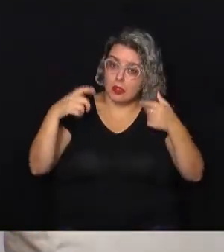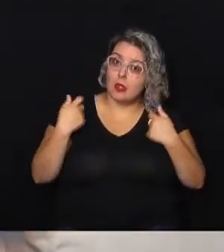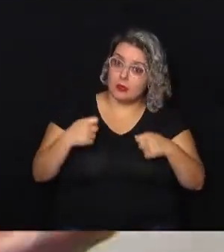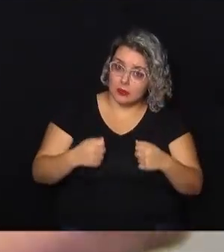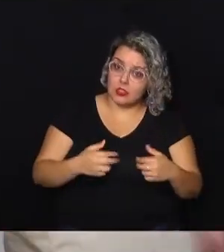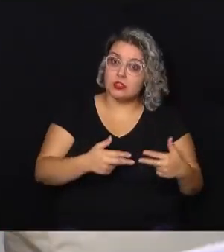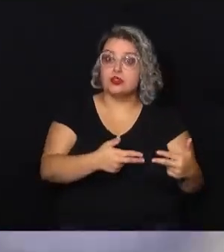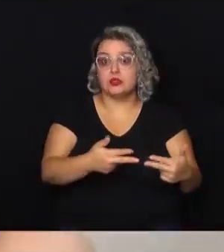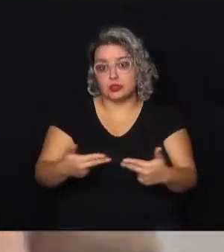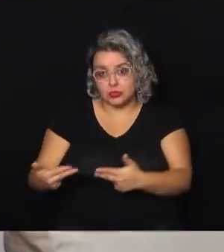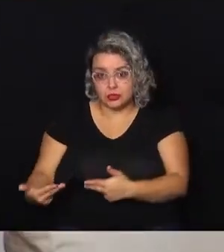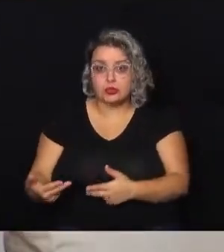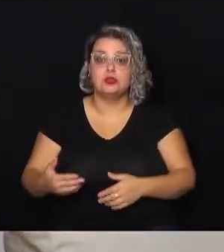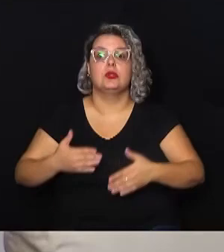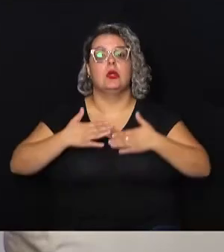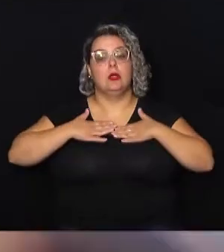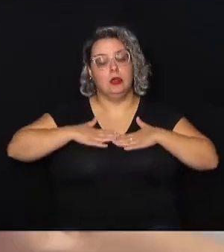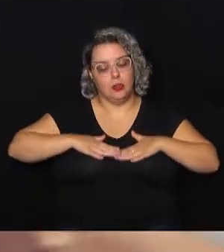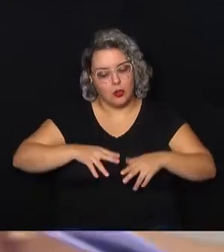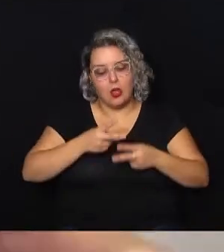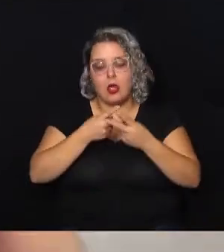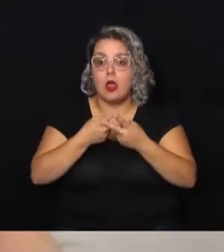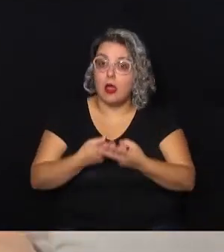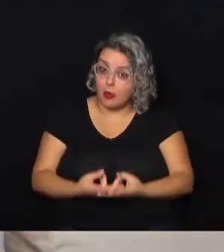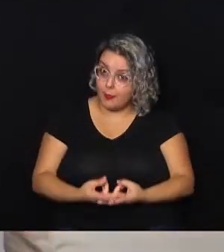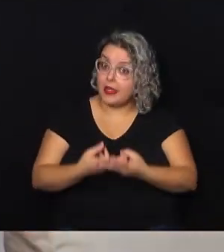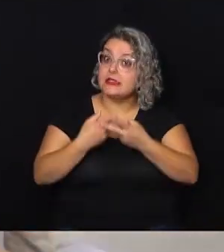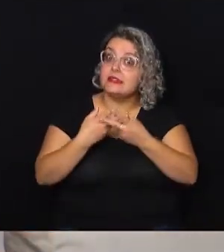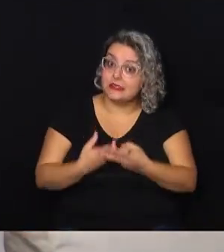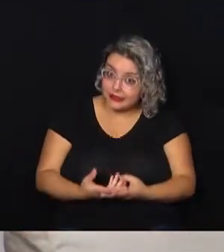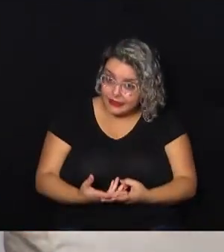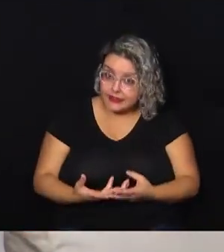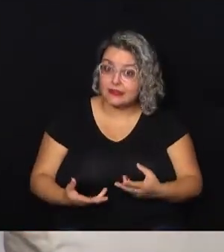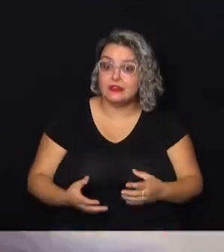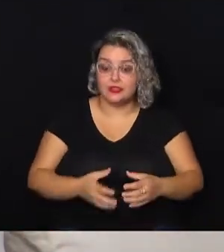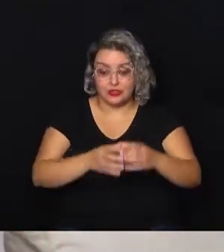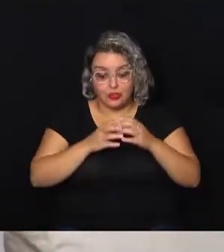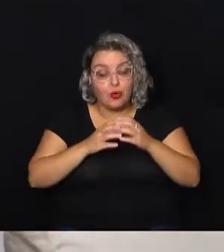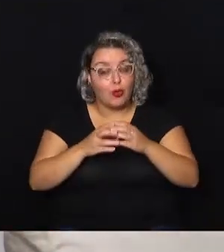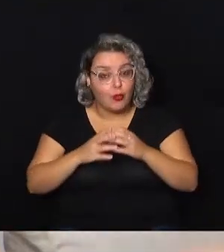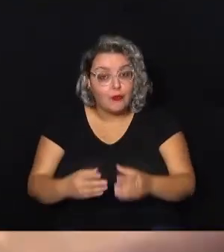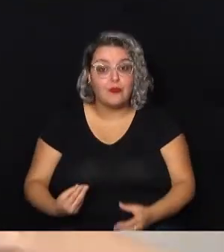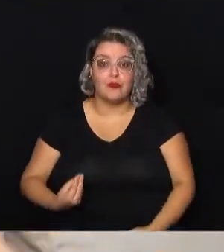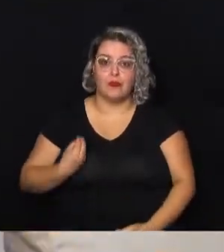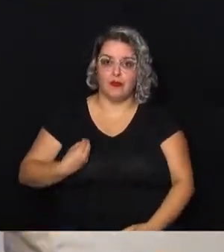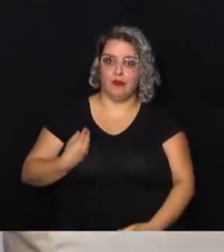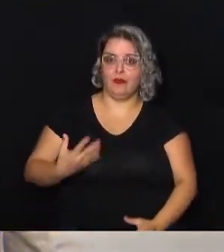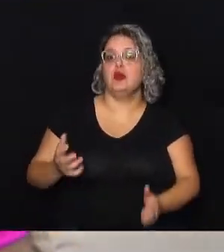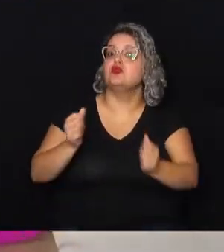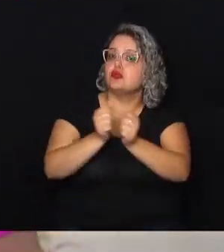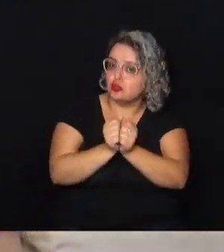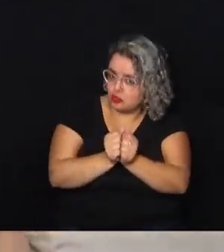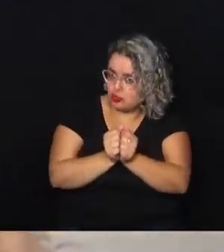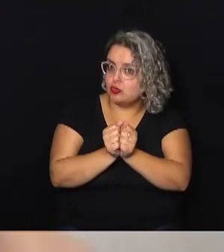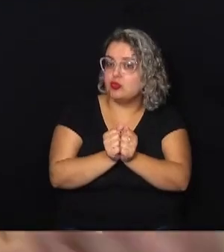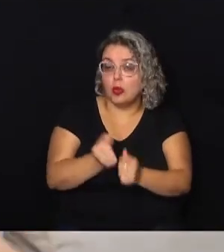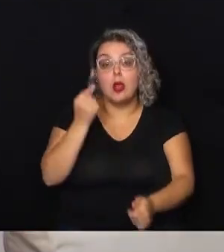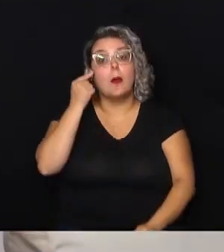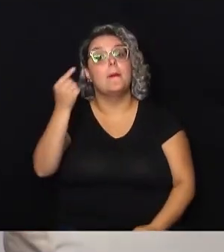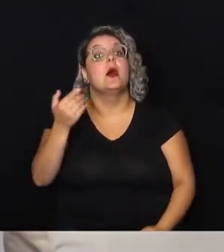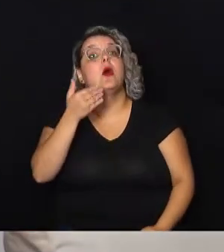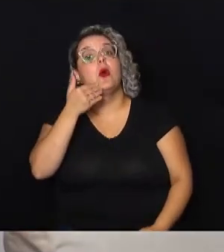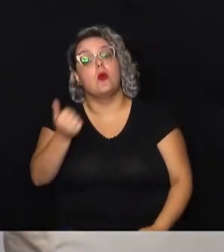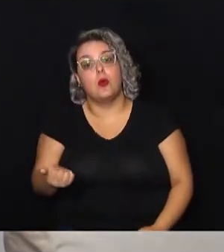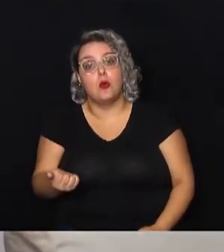também exercitar a nossa paciência, essa coisa de viver junto, né? Então, pensar sempre que a gente quer o melhor